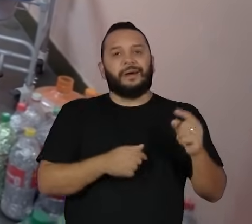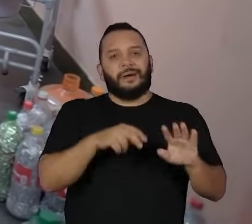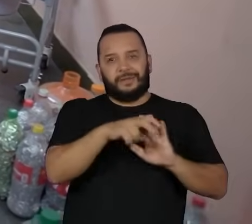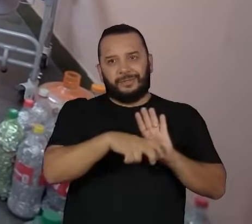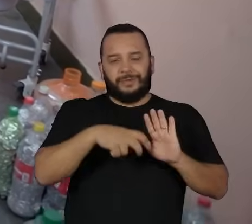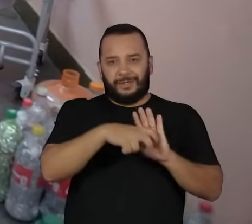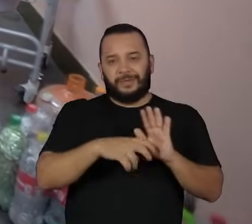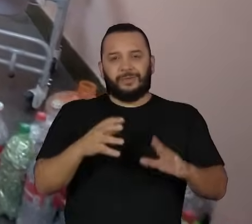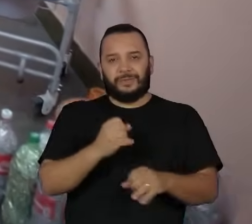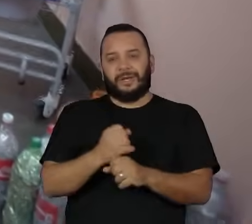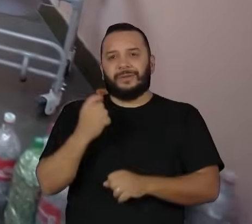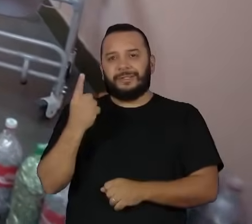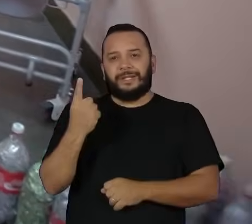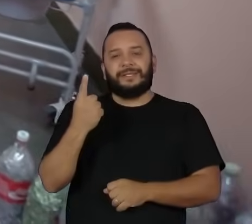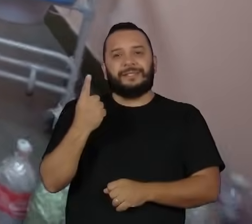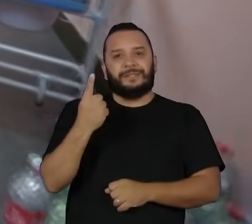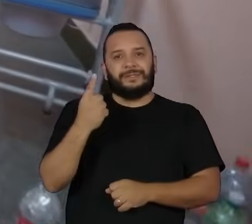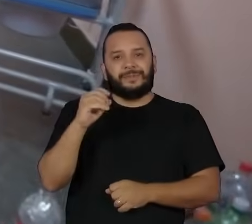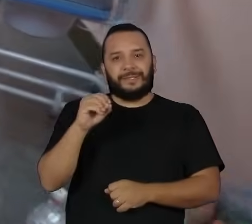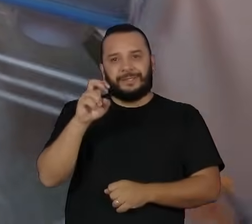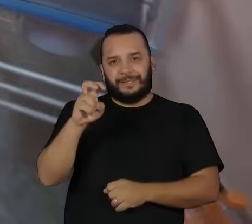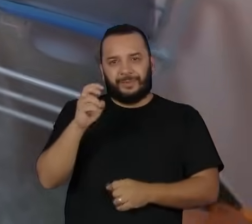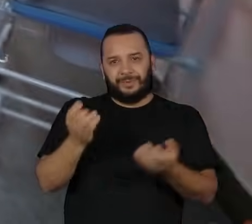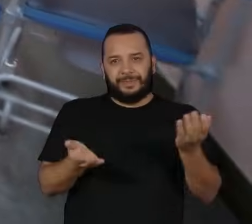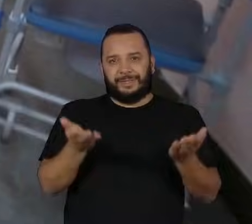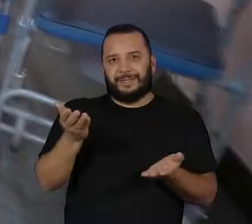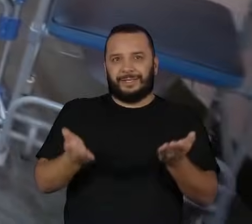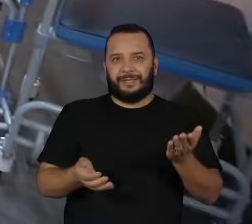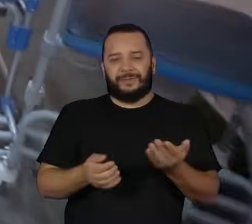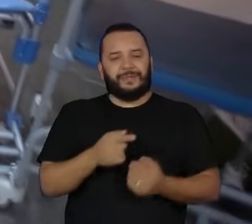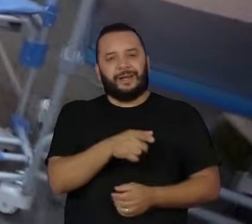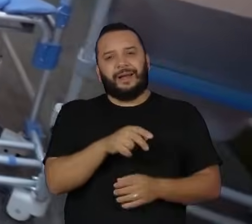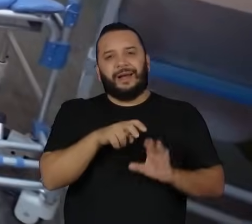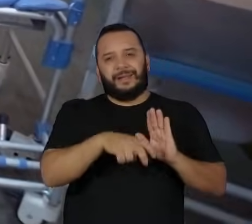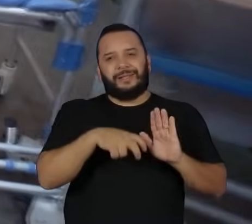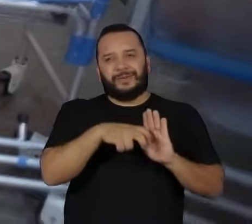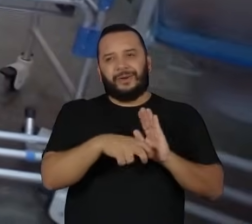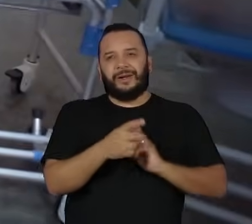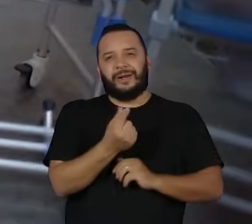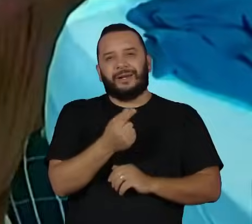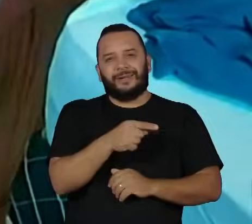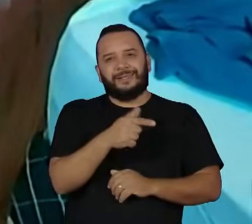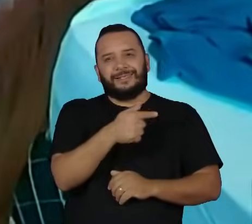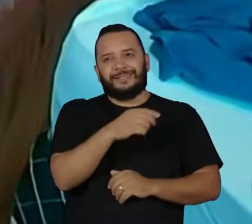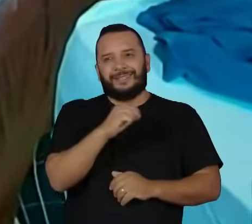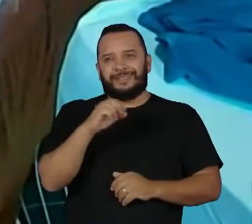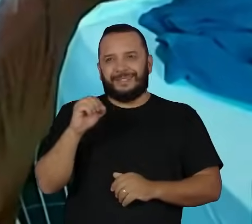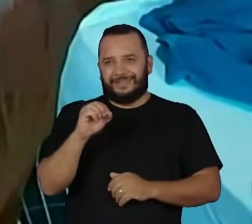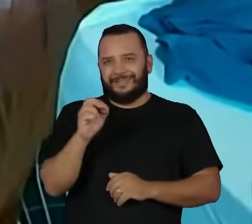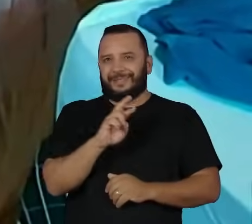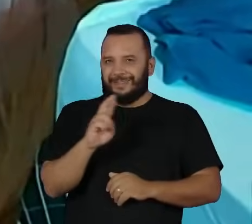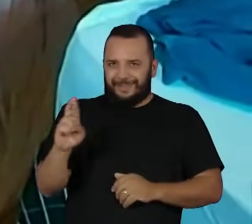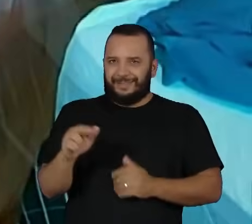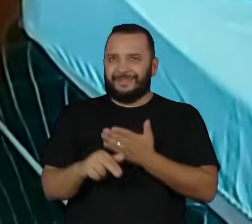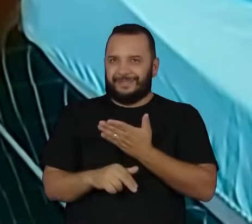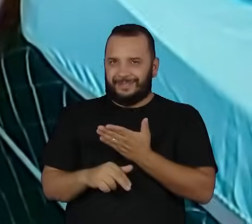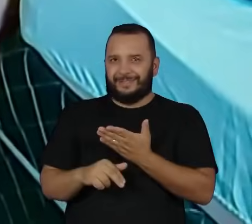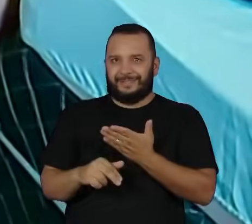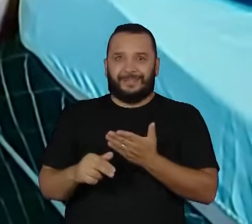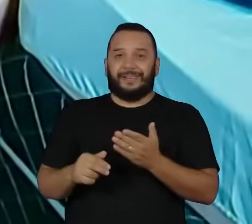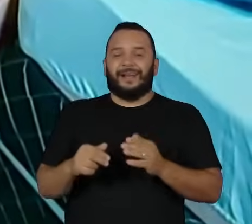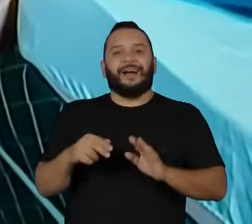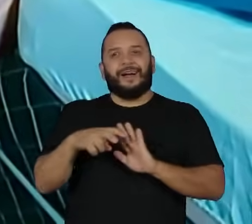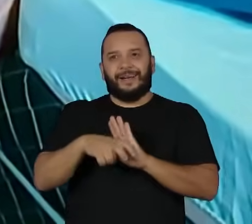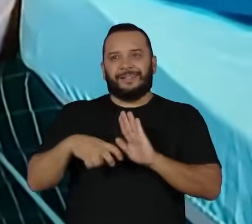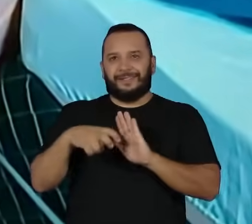menos. Quanto custa a cadeira de rodas? Ela custa em média de R$700. A partir do momento que as cadeiras